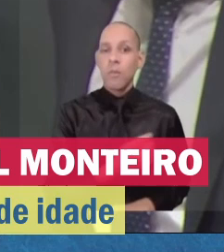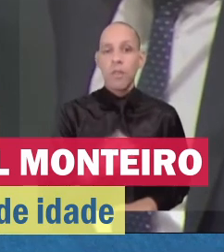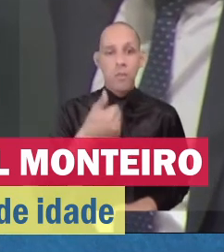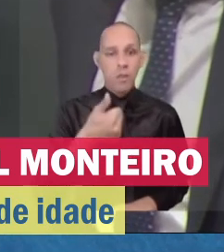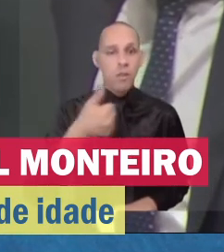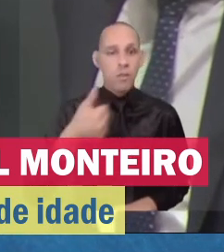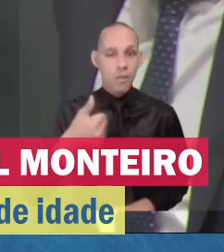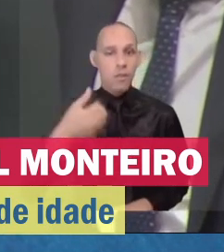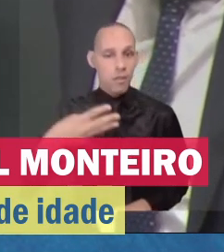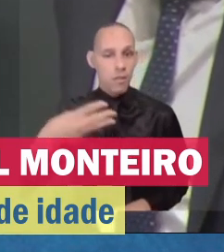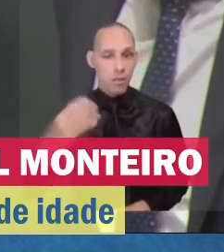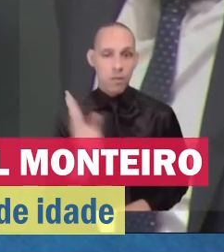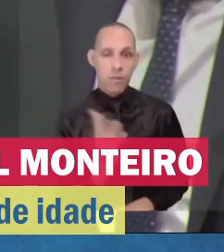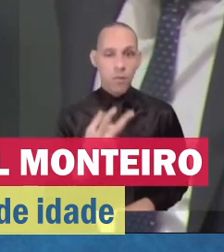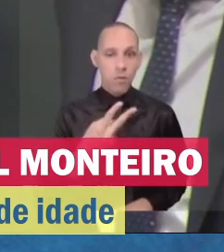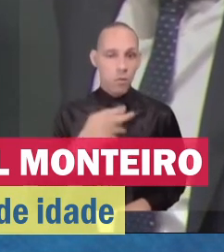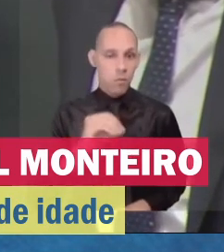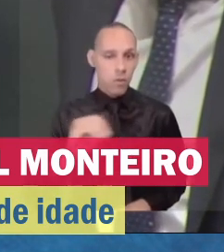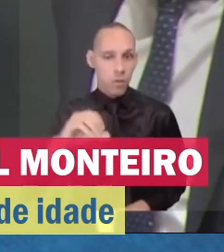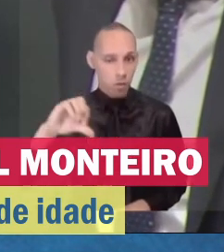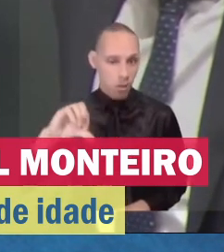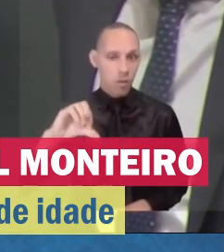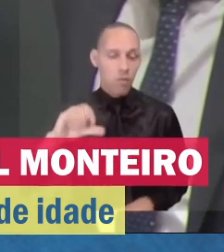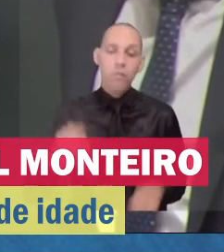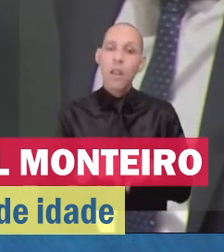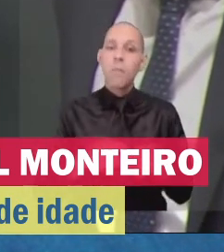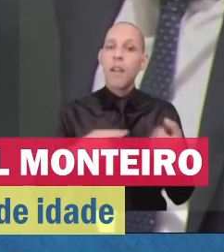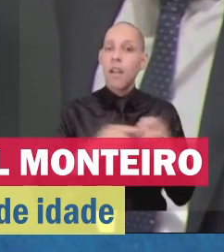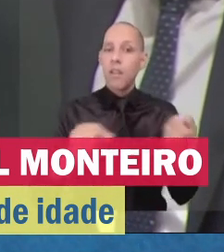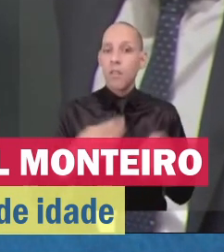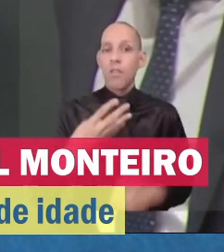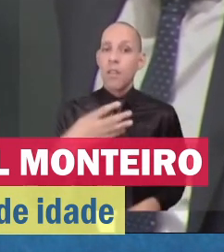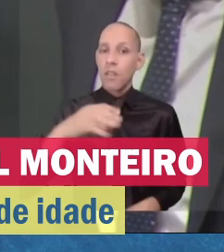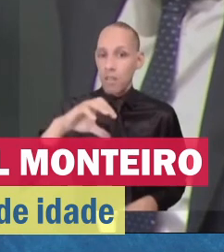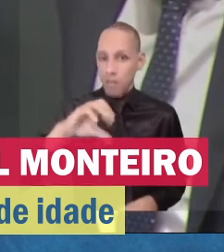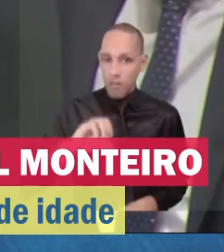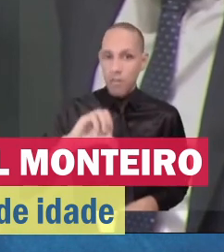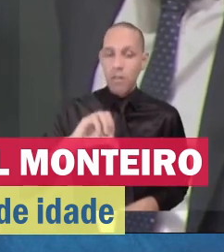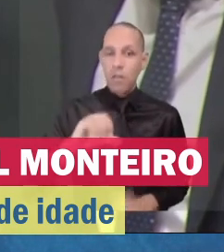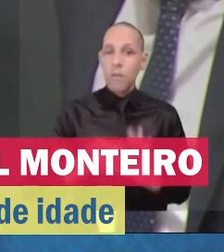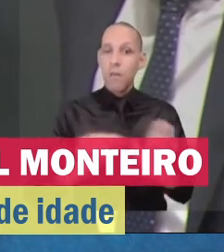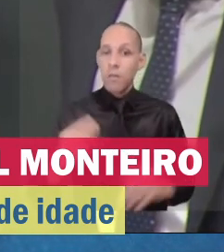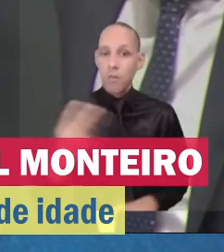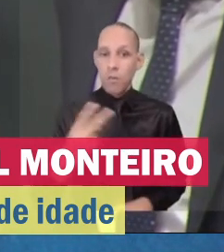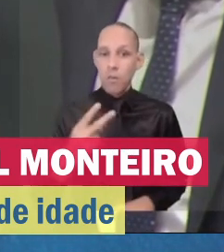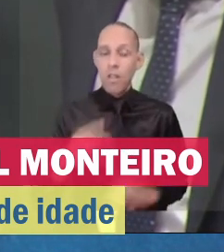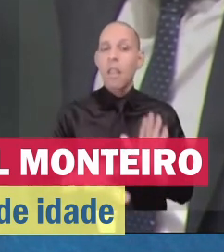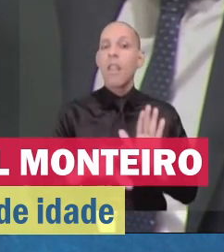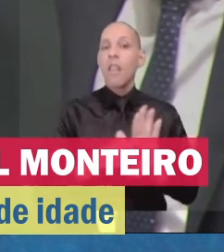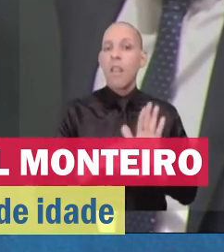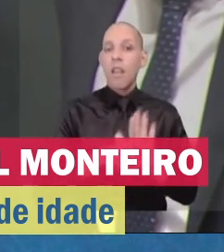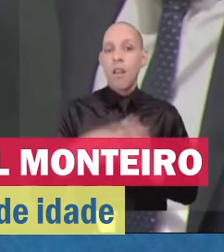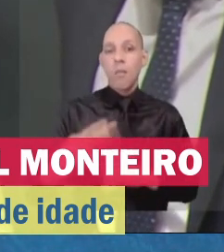1133 de 2009, combinado com o artigo 49, inciso 2, da Lei Orgânica do